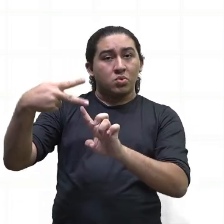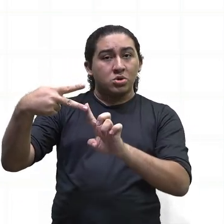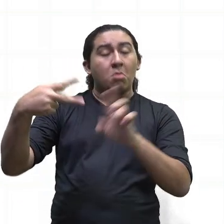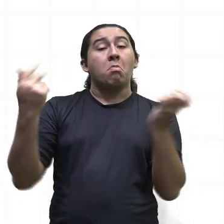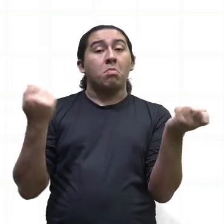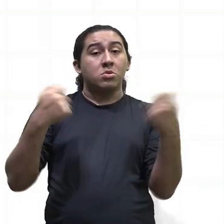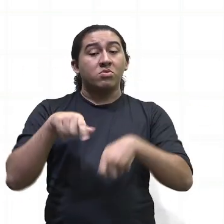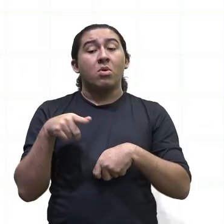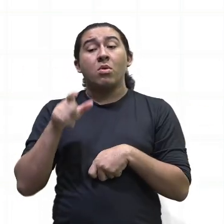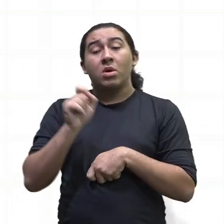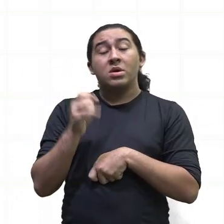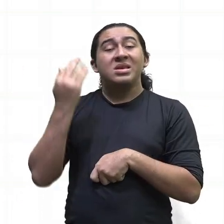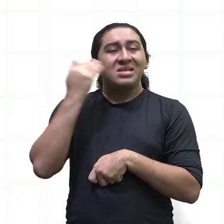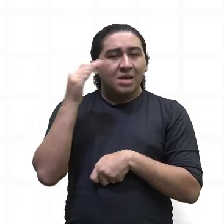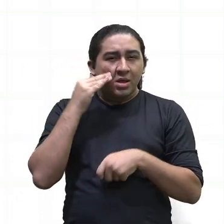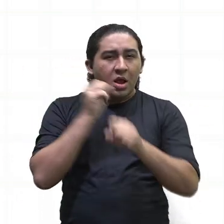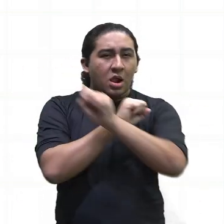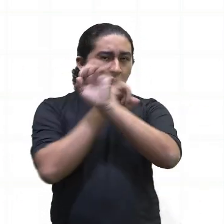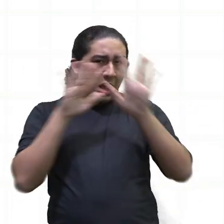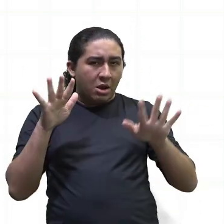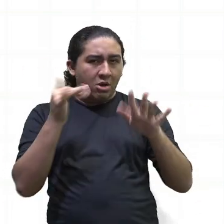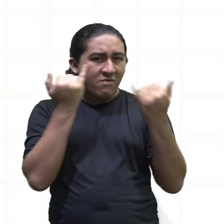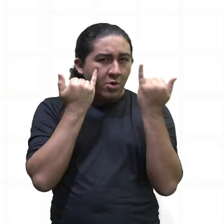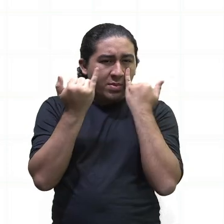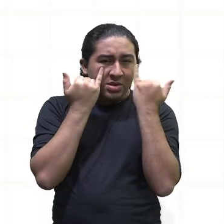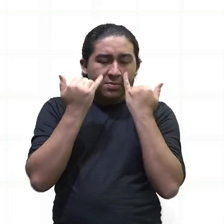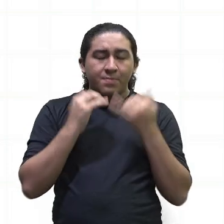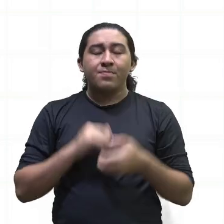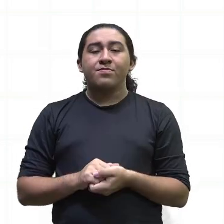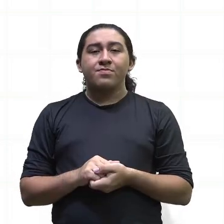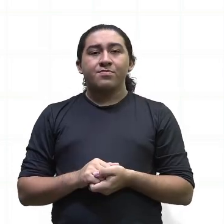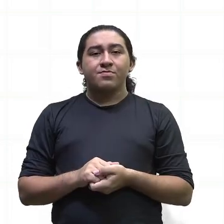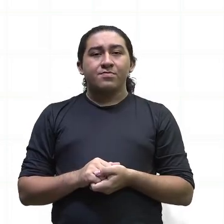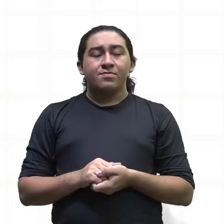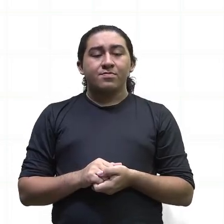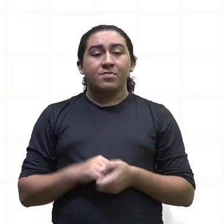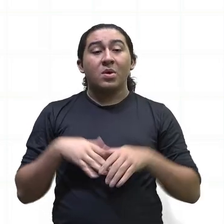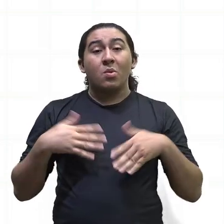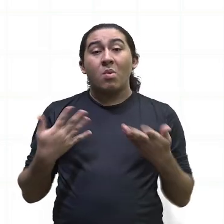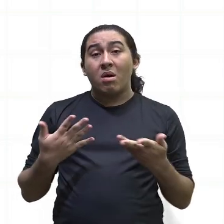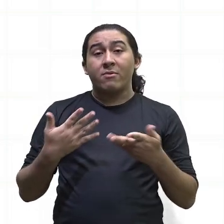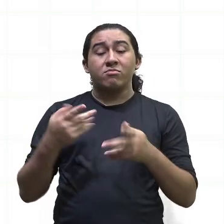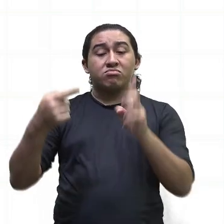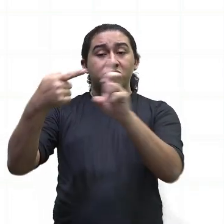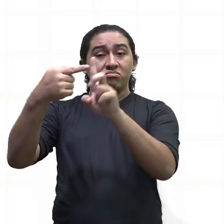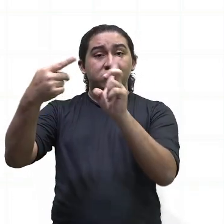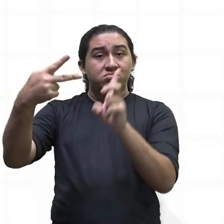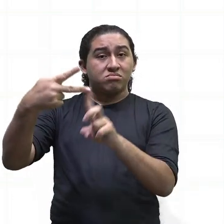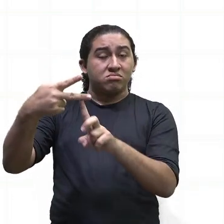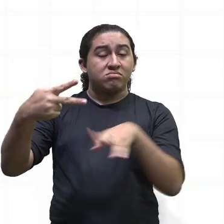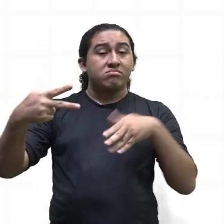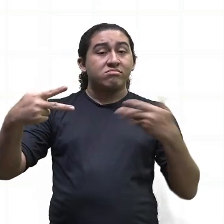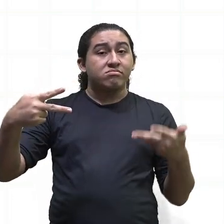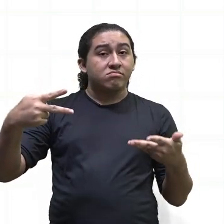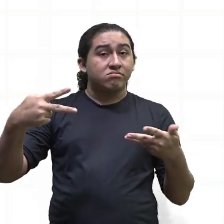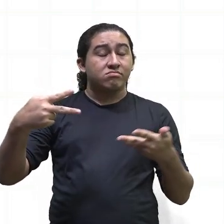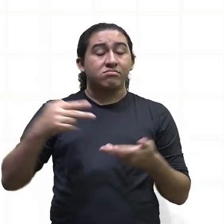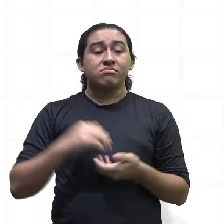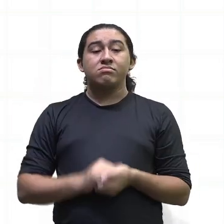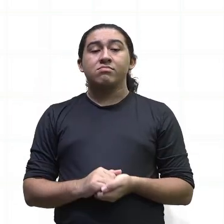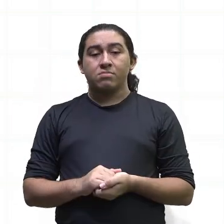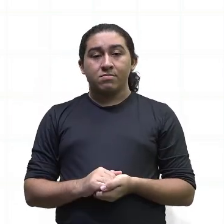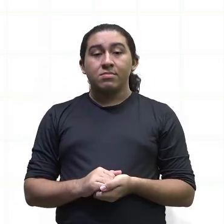gente consegue entender melhor? A primeira ou a segunda? O do edifício cochilava ou porteiro